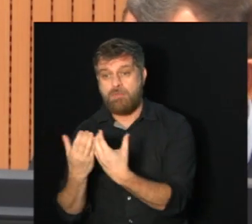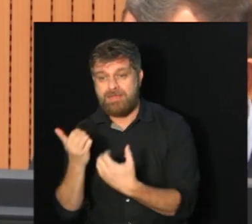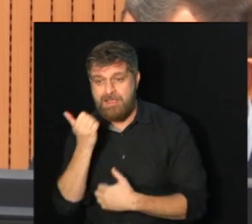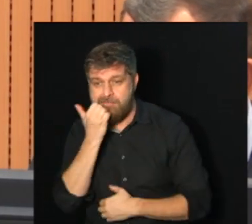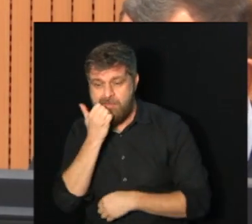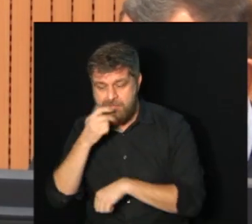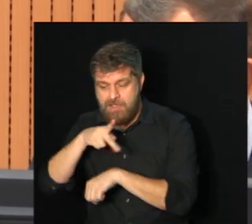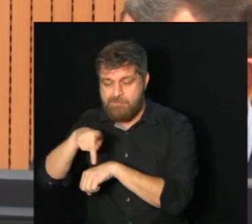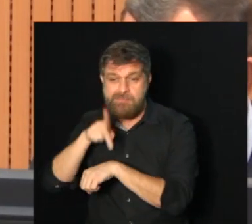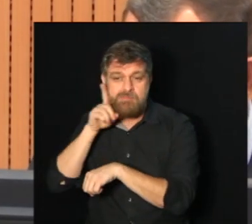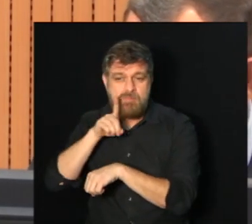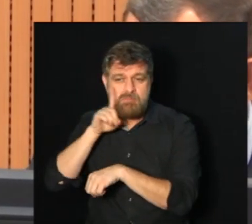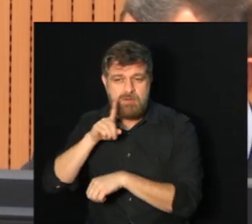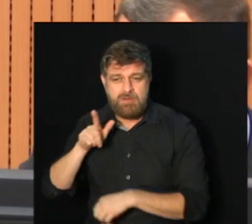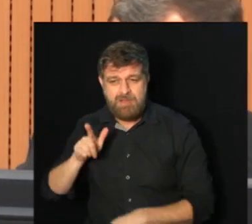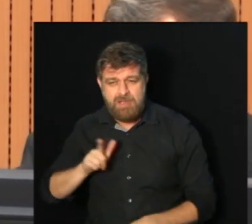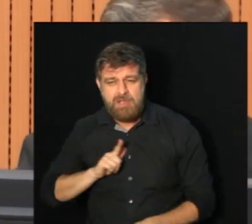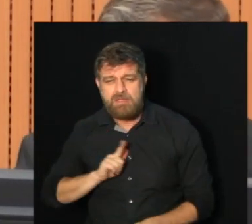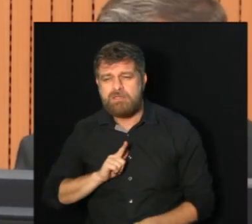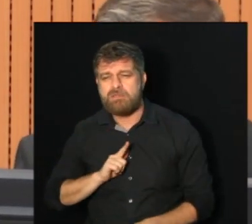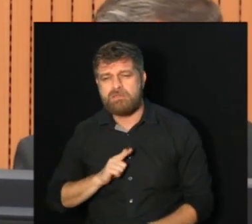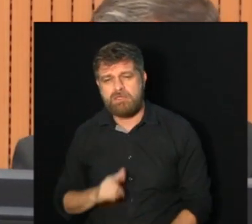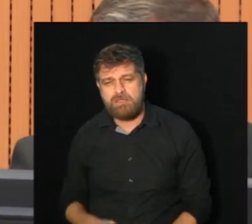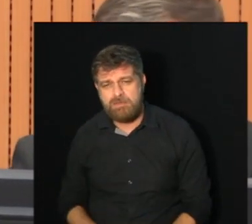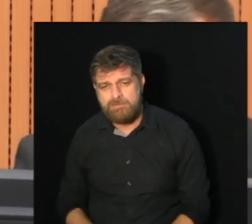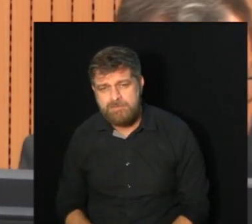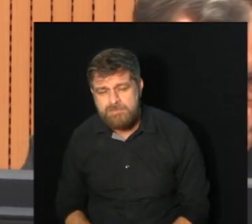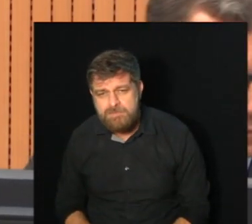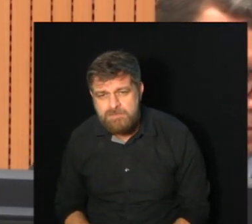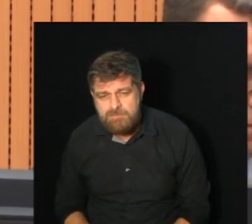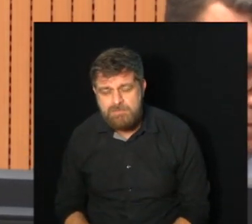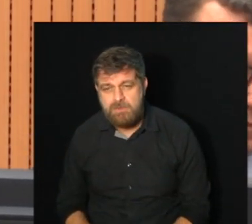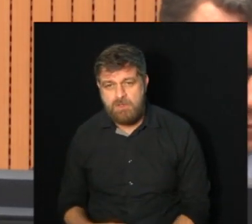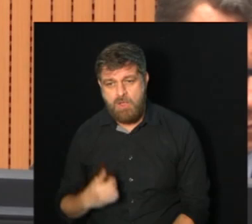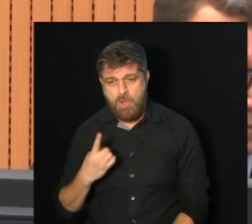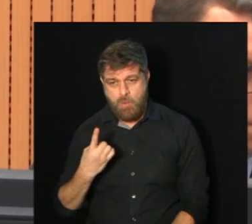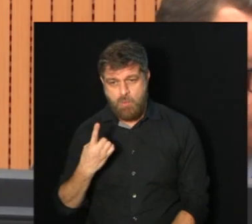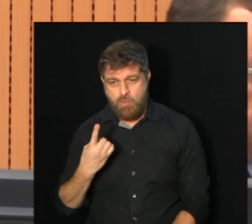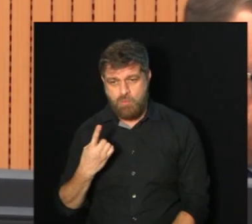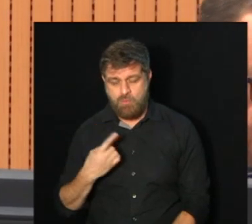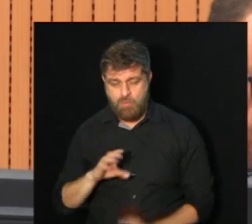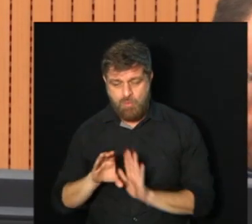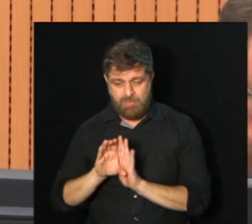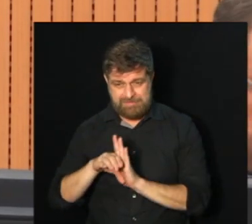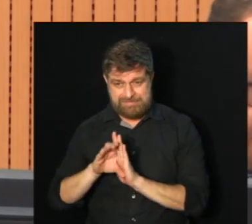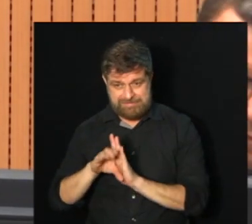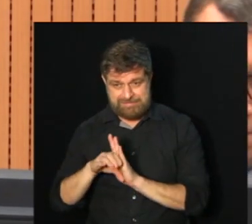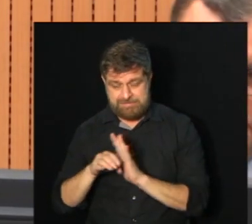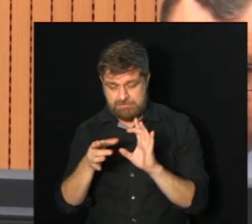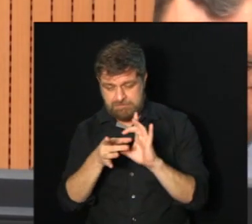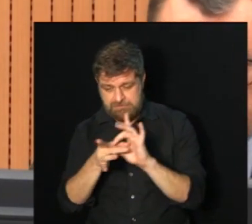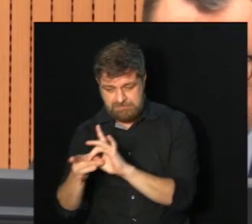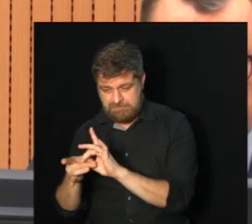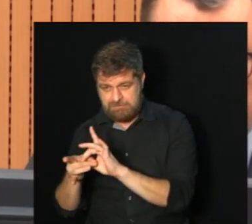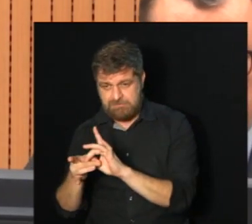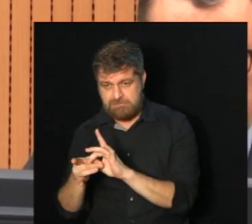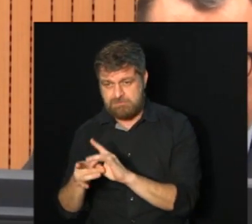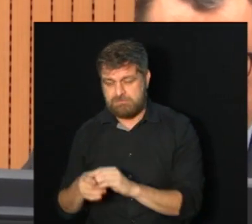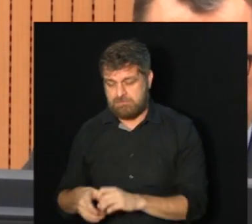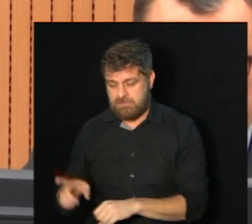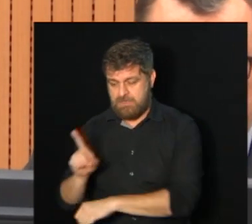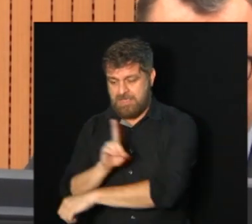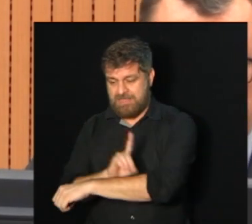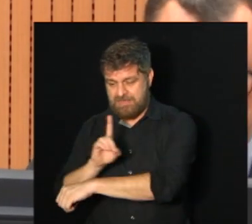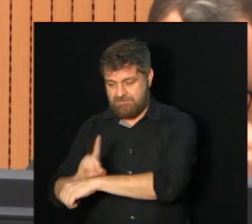Unidos. Existe uma interação bastante coesa entre a Defesa